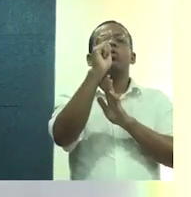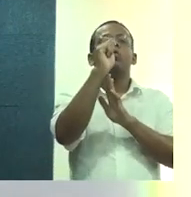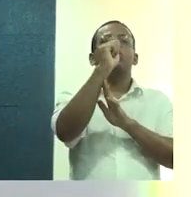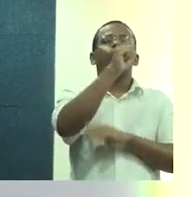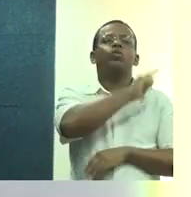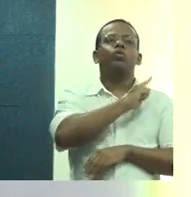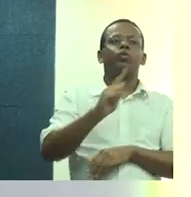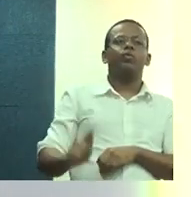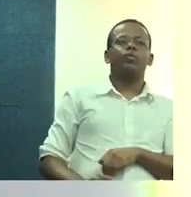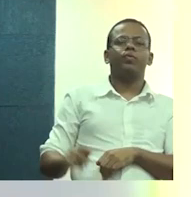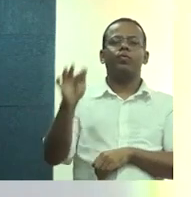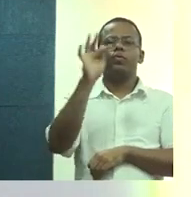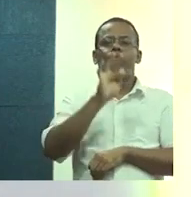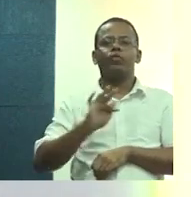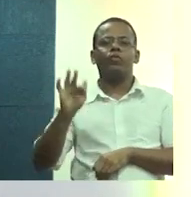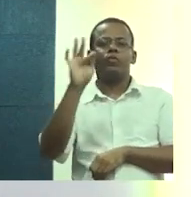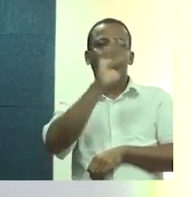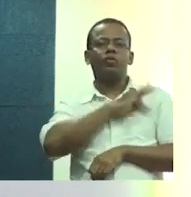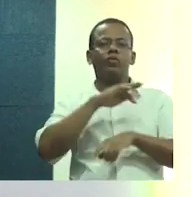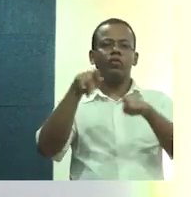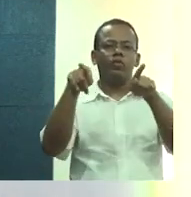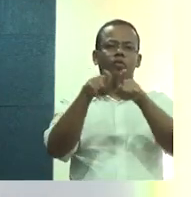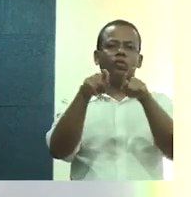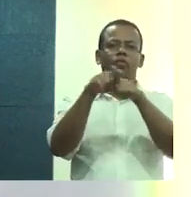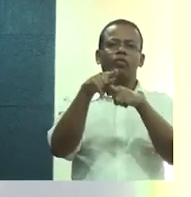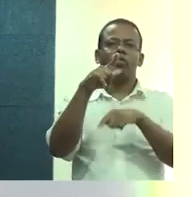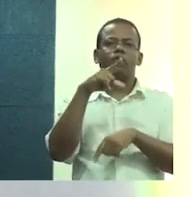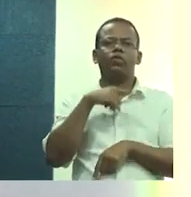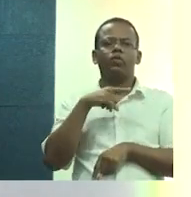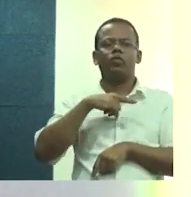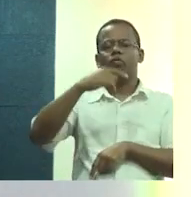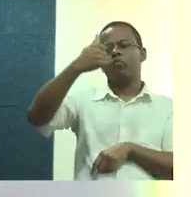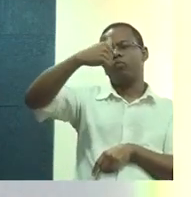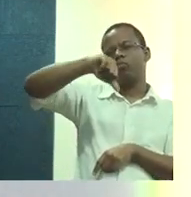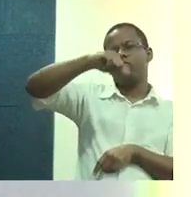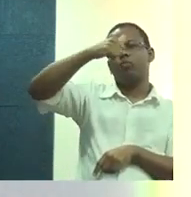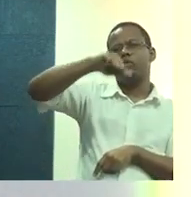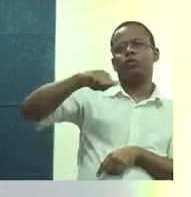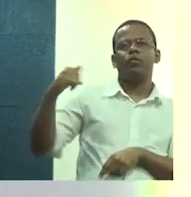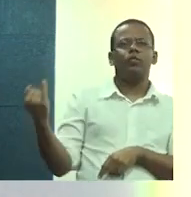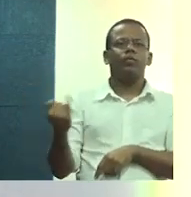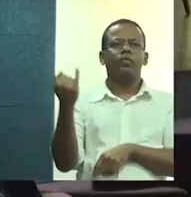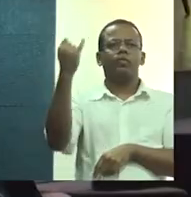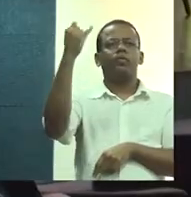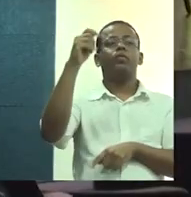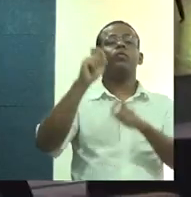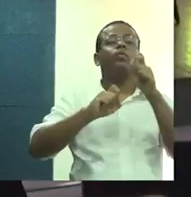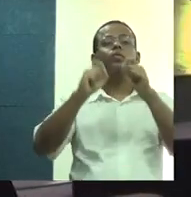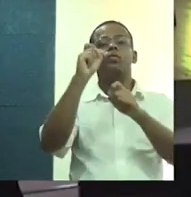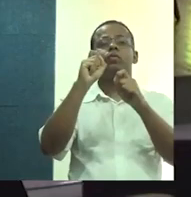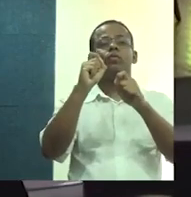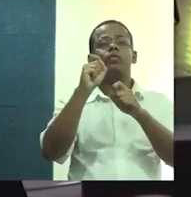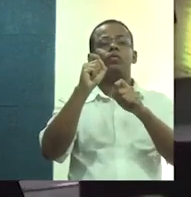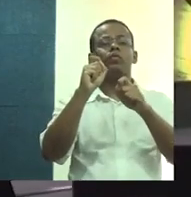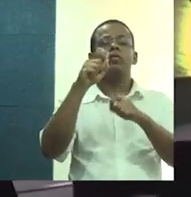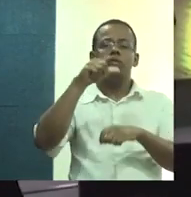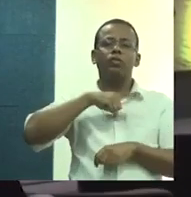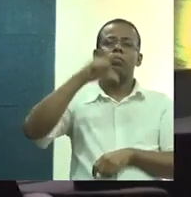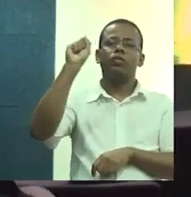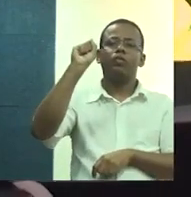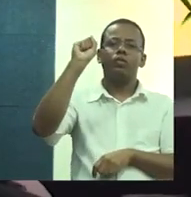federal a gente parte também de uma de uma avaliação importante de que